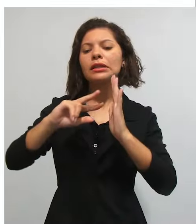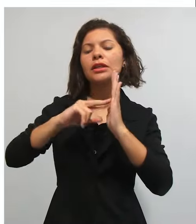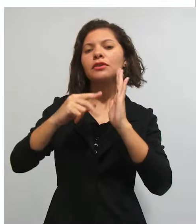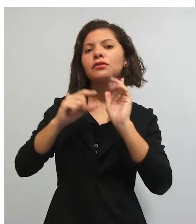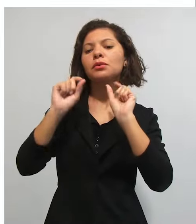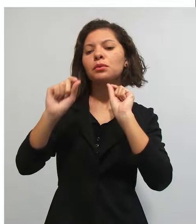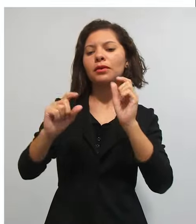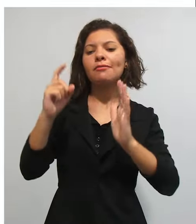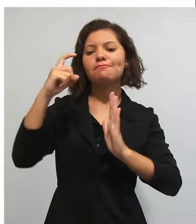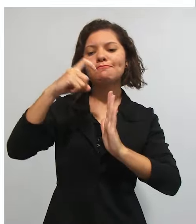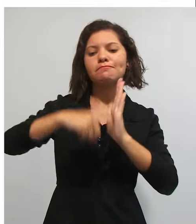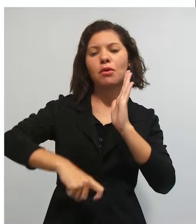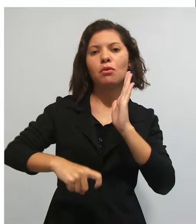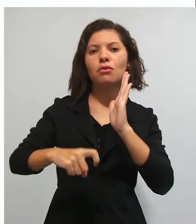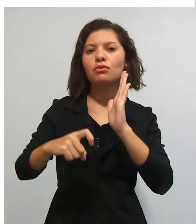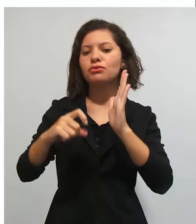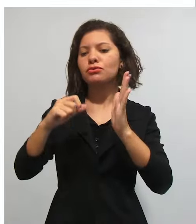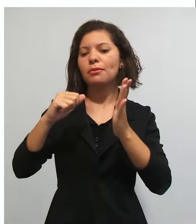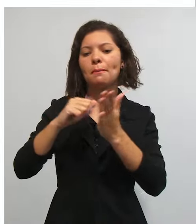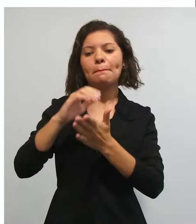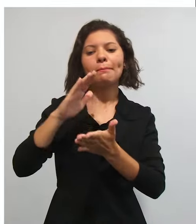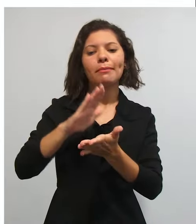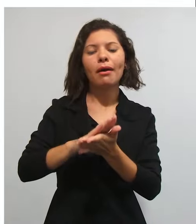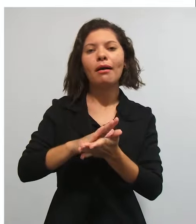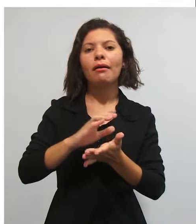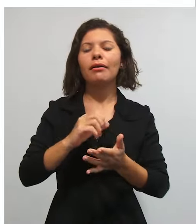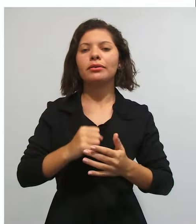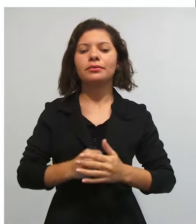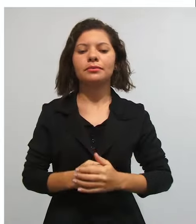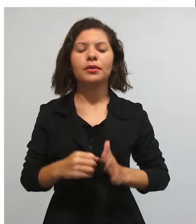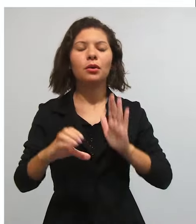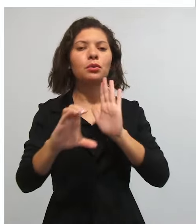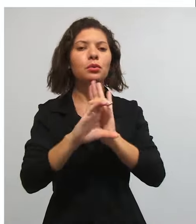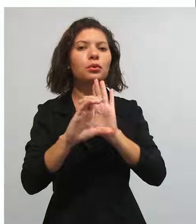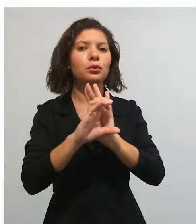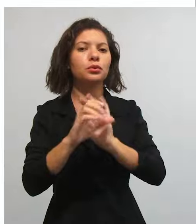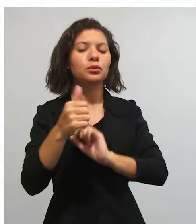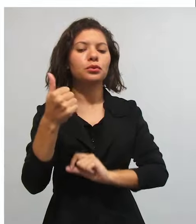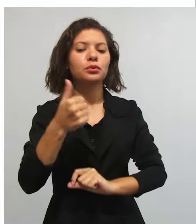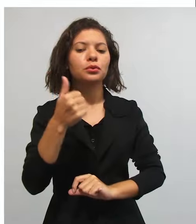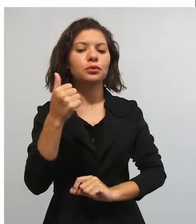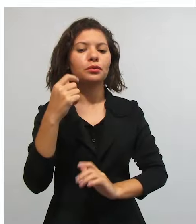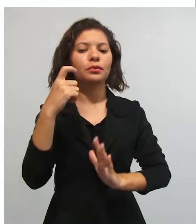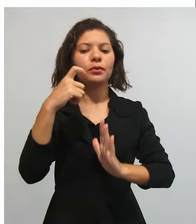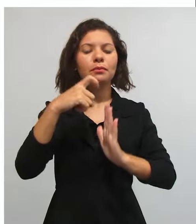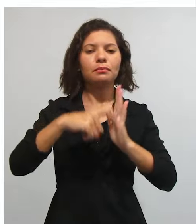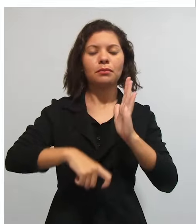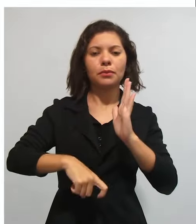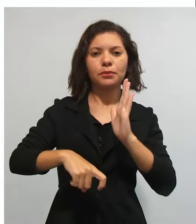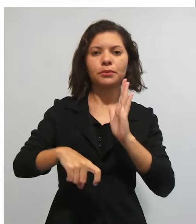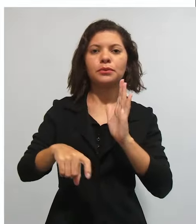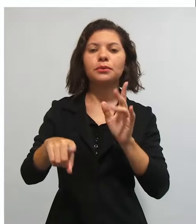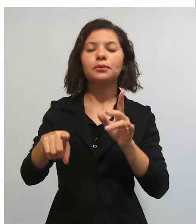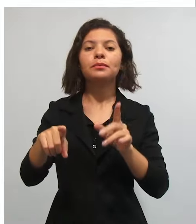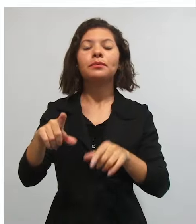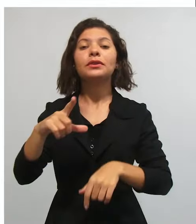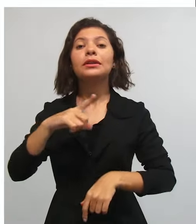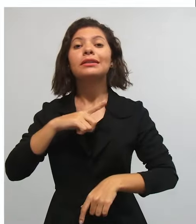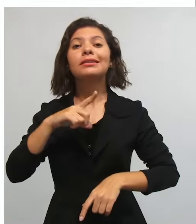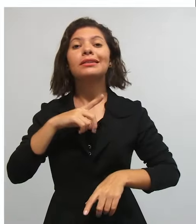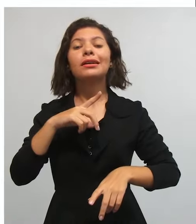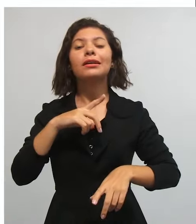são impostos, taxas, contribuições. Então, receita corrente é o código 1, impostos é o código 1, a gente tem que sempre se